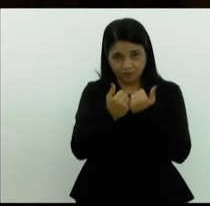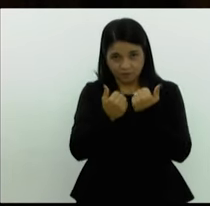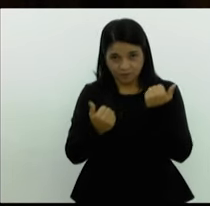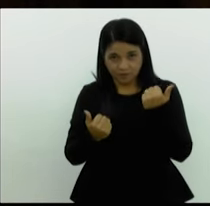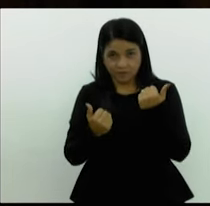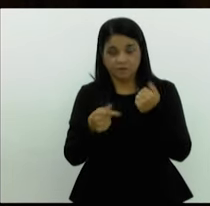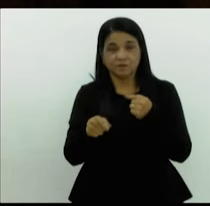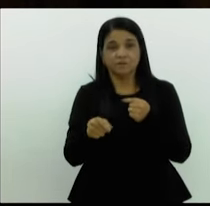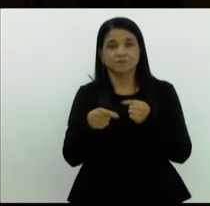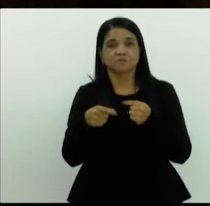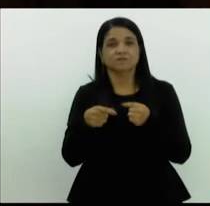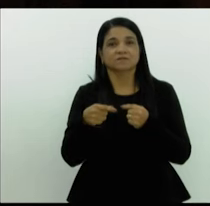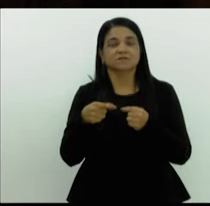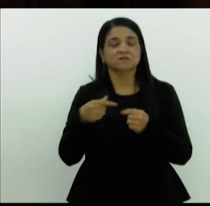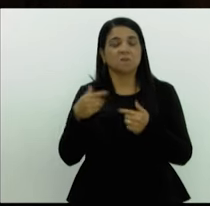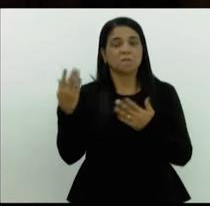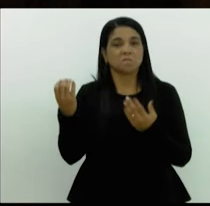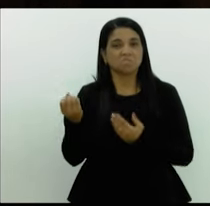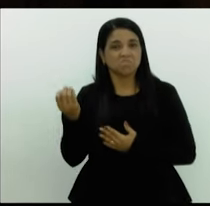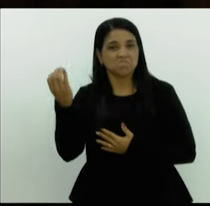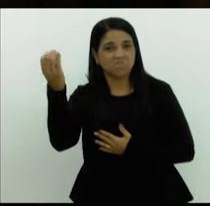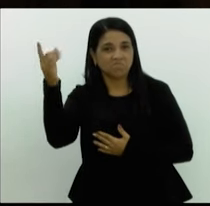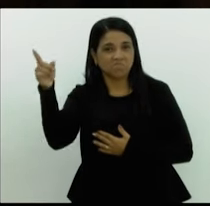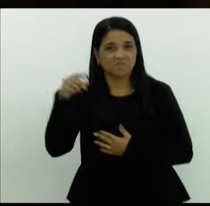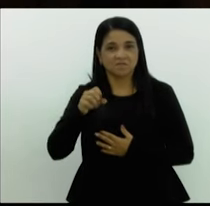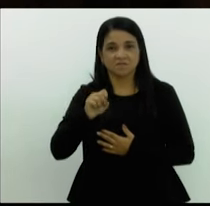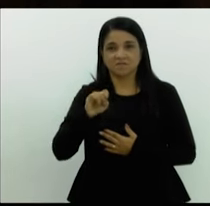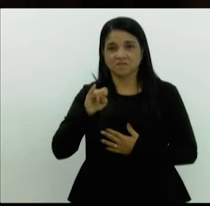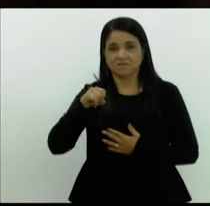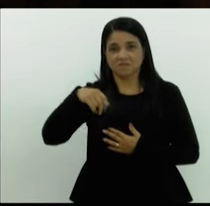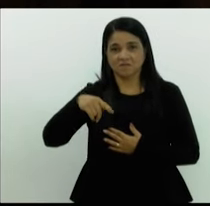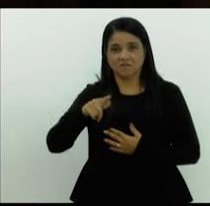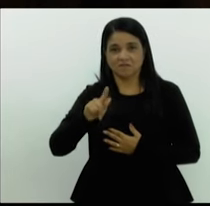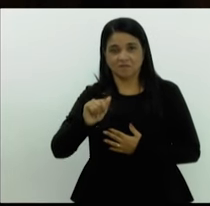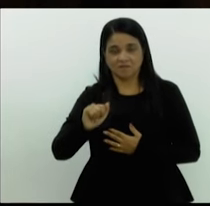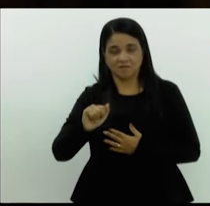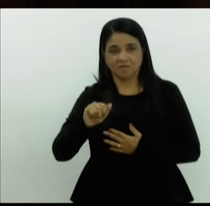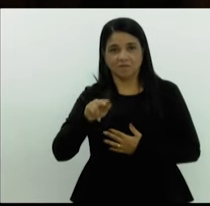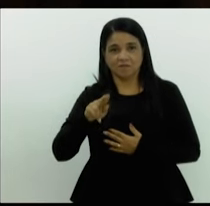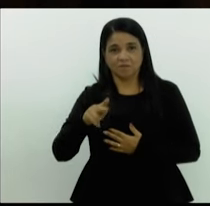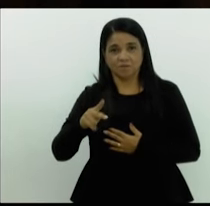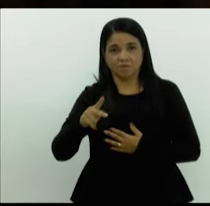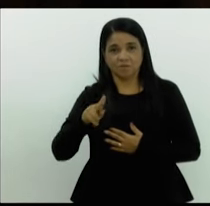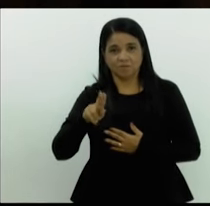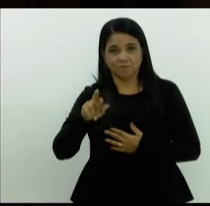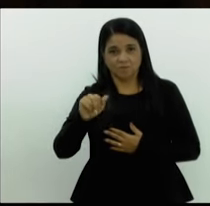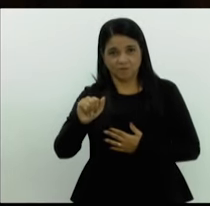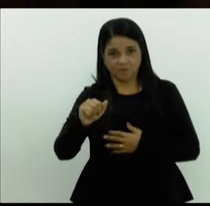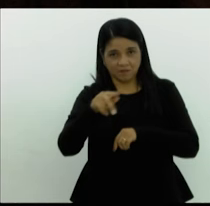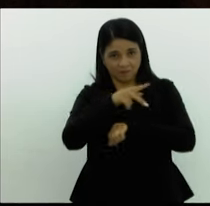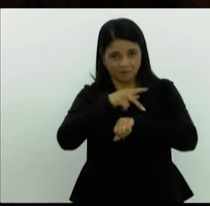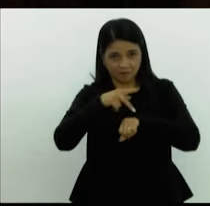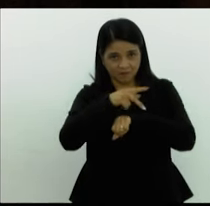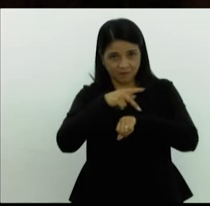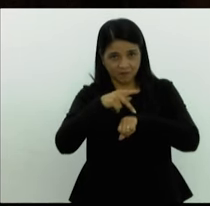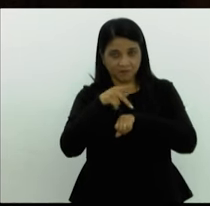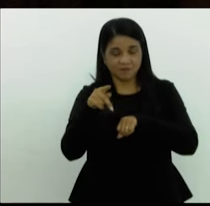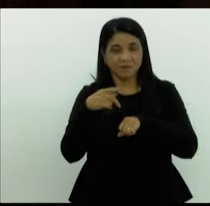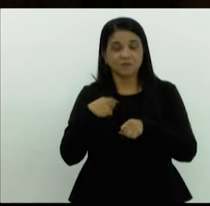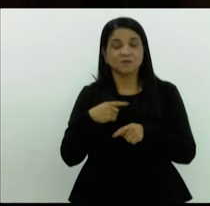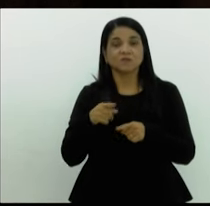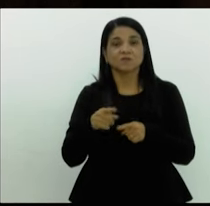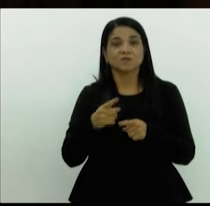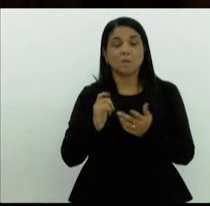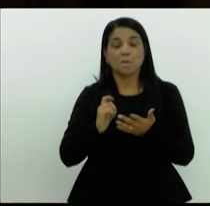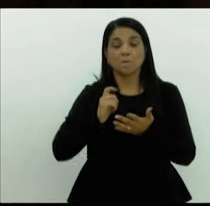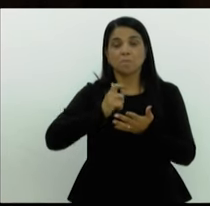bater perna em Singapura com os nossos impostos. Está bem claro aqui, o senhor